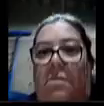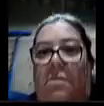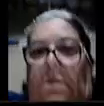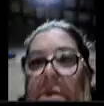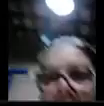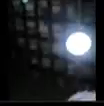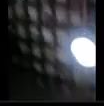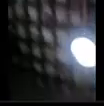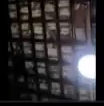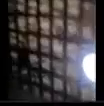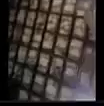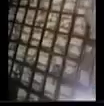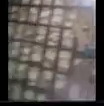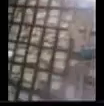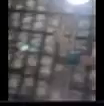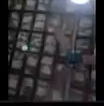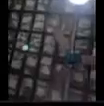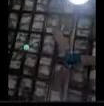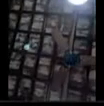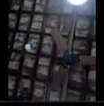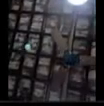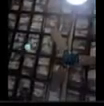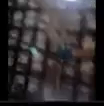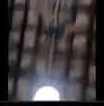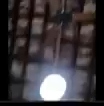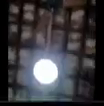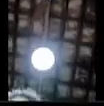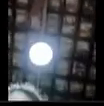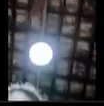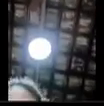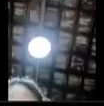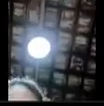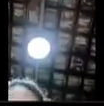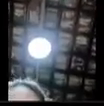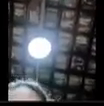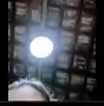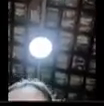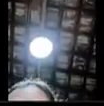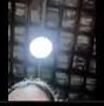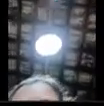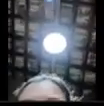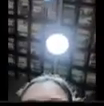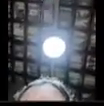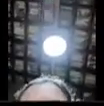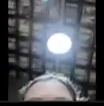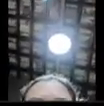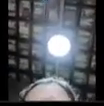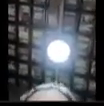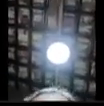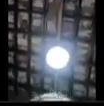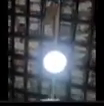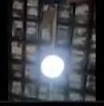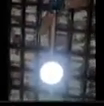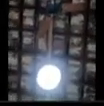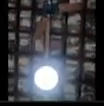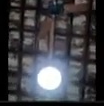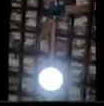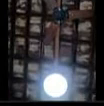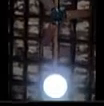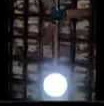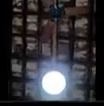traz para crianças pessoas que ela já ouviu falar ou que ela conhece, né? Famosos que têm